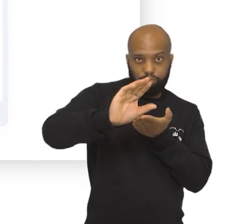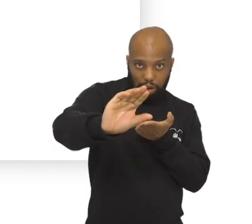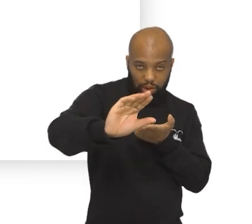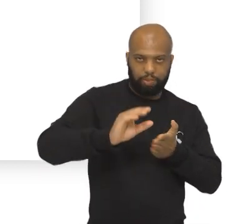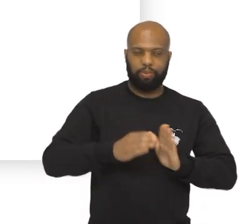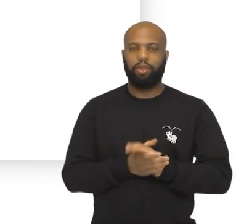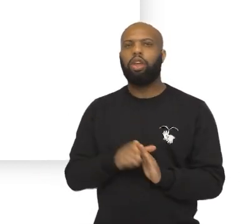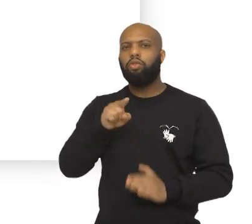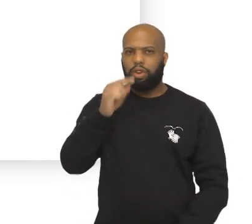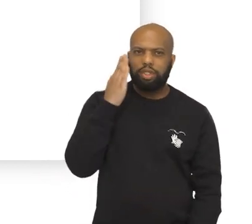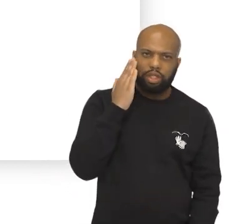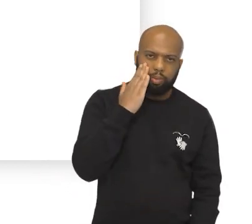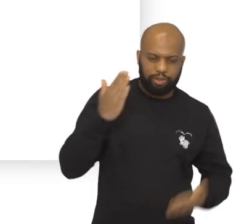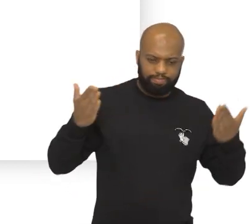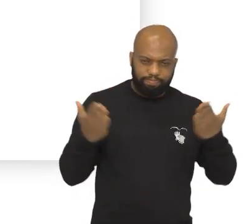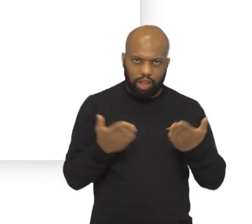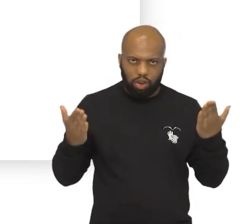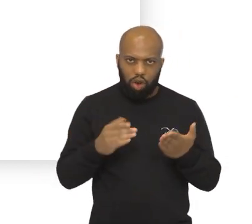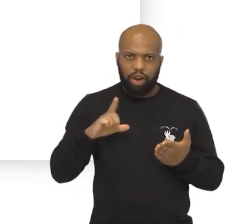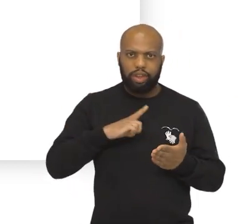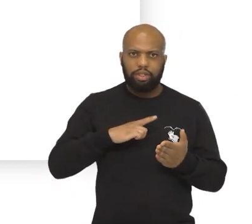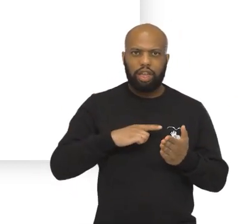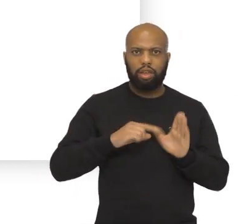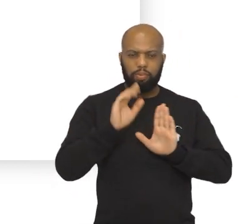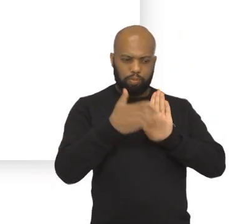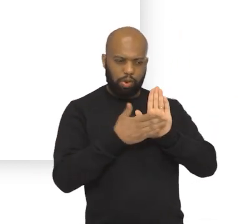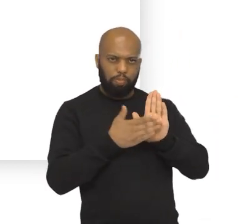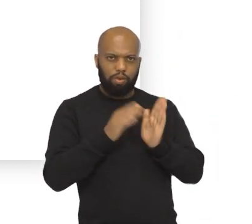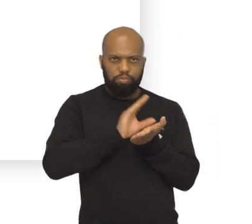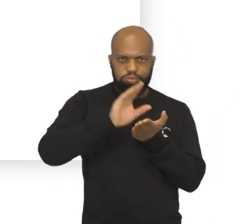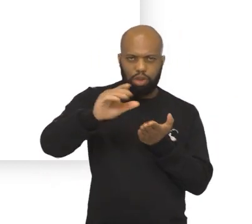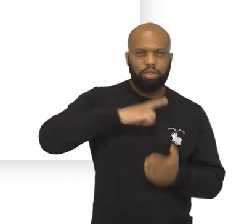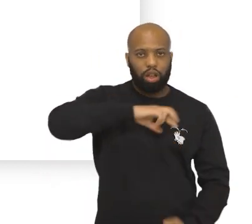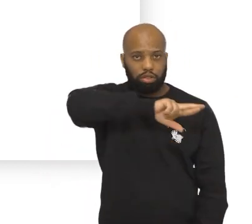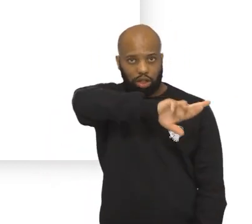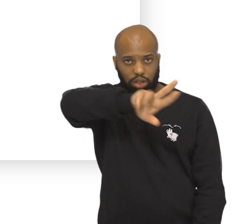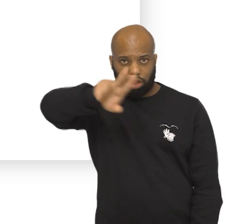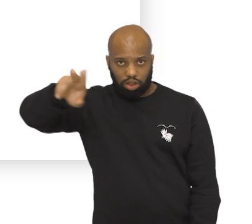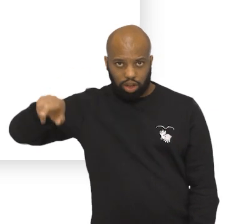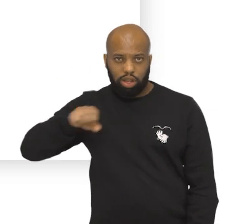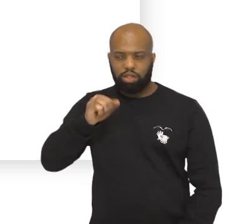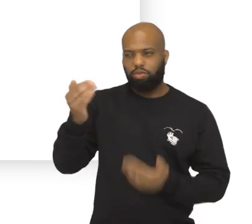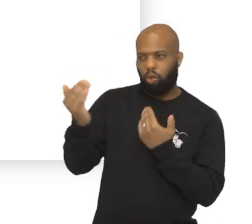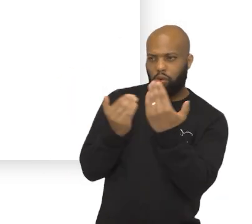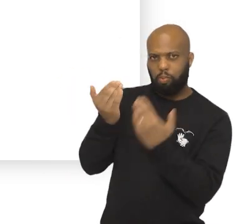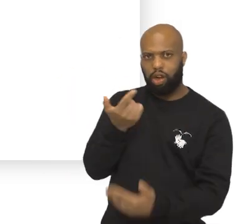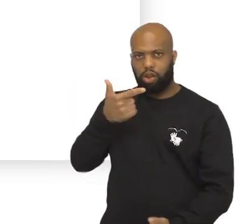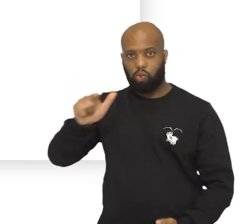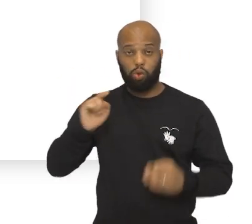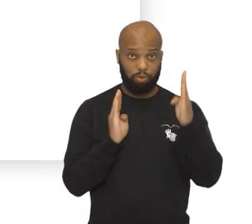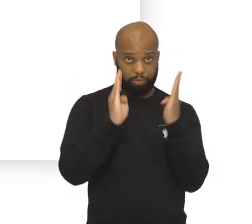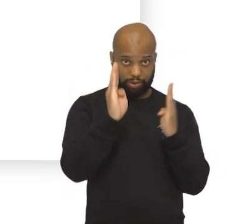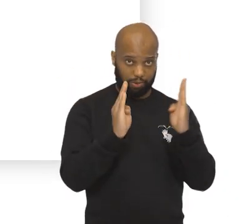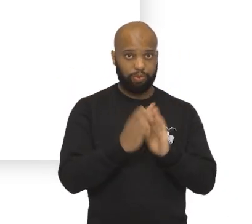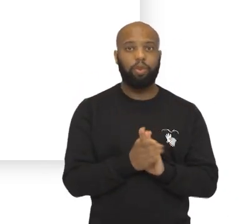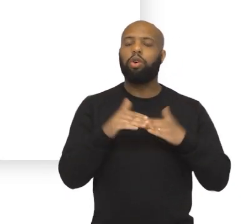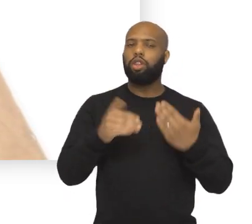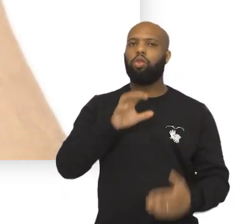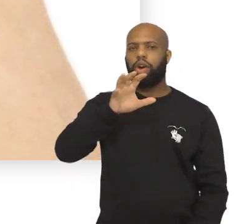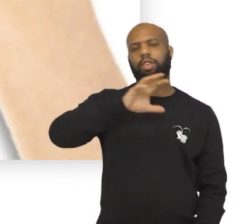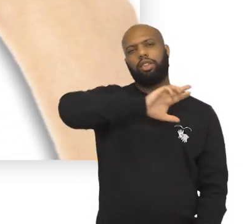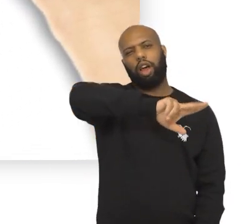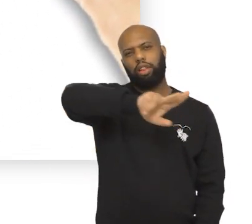investimento você sabia que atualmente os planos de investimentos são diversos quando comparados em outras épocas